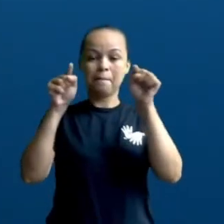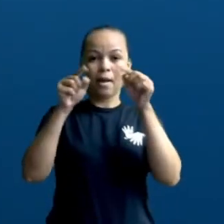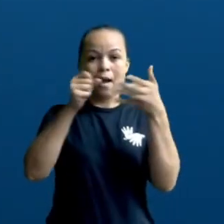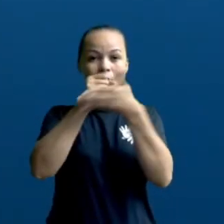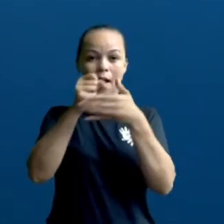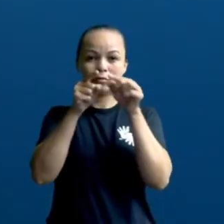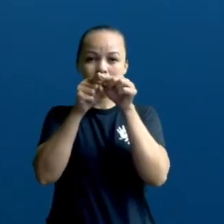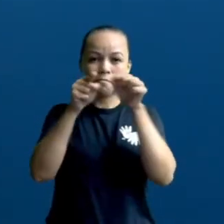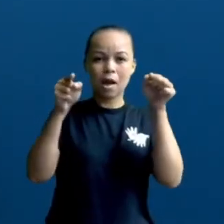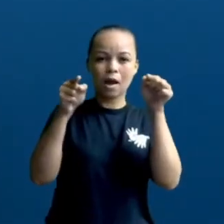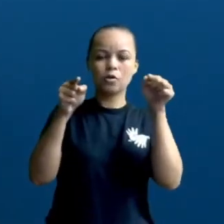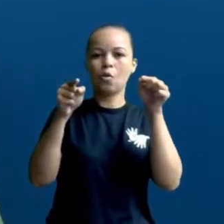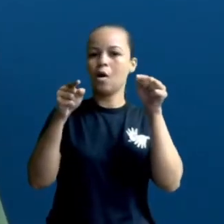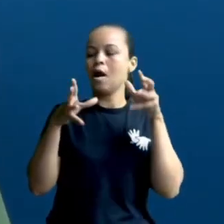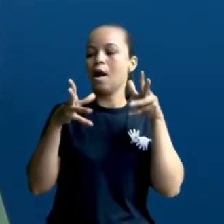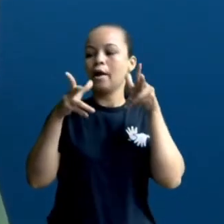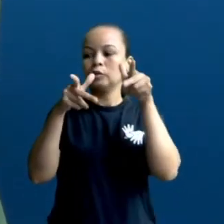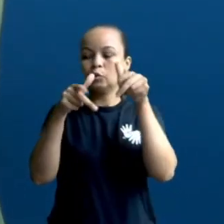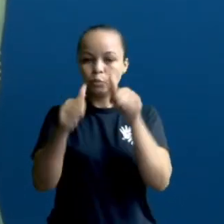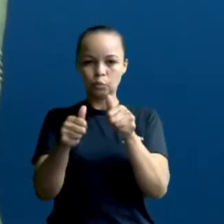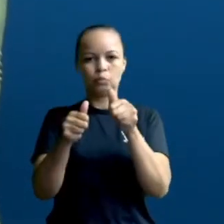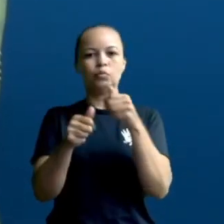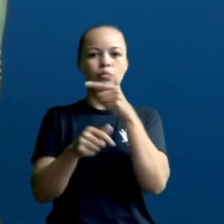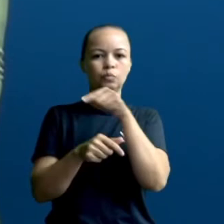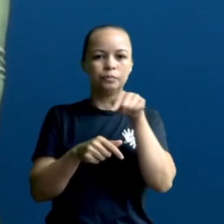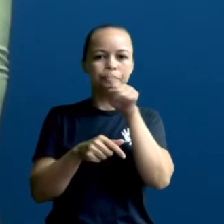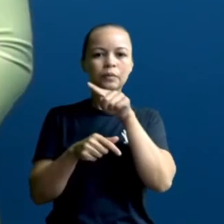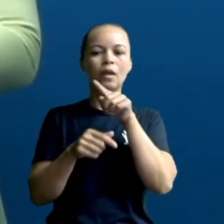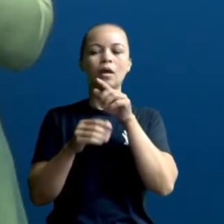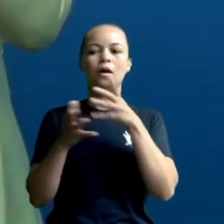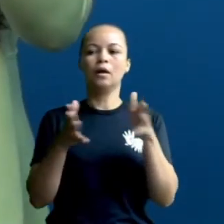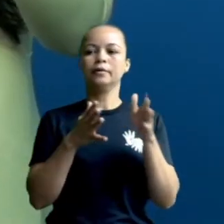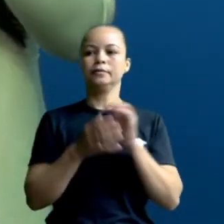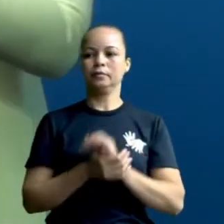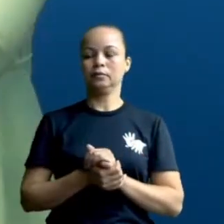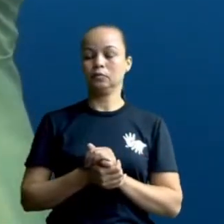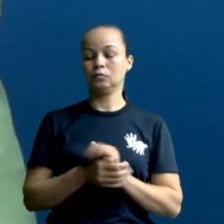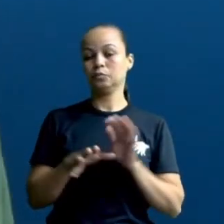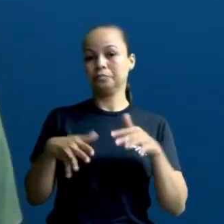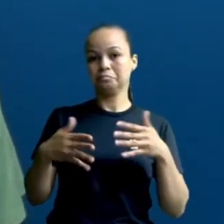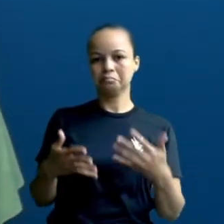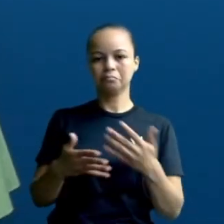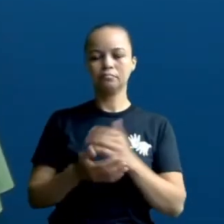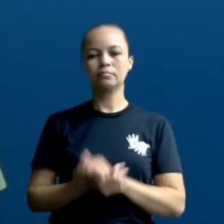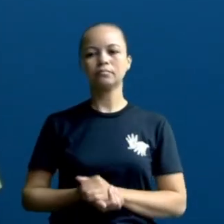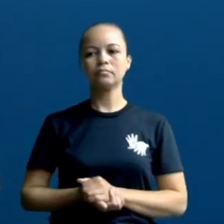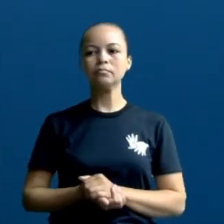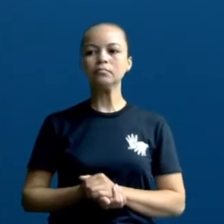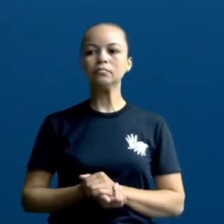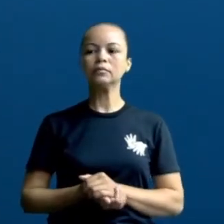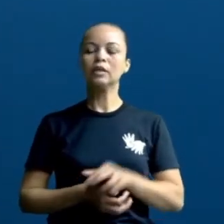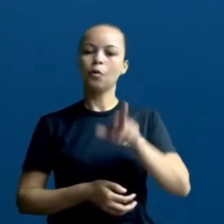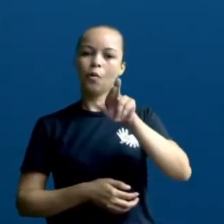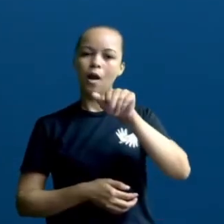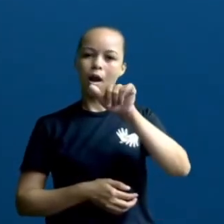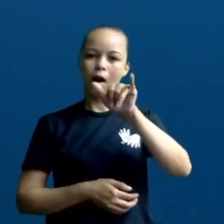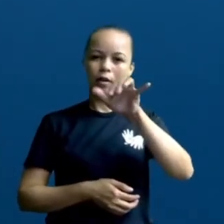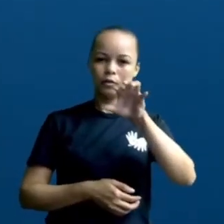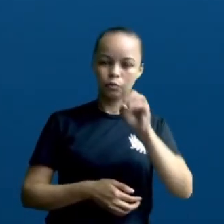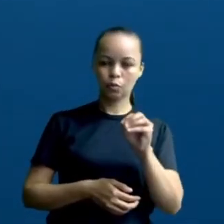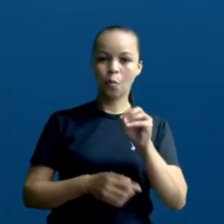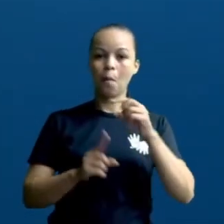base maior é tudo isso aqui, tá certo? Ou seja, é um